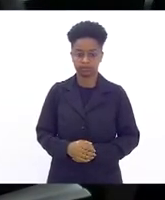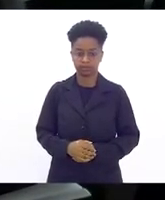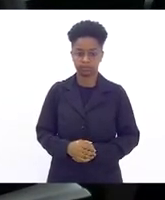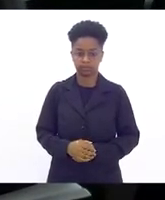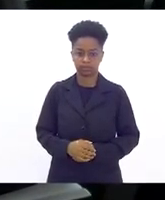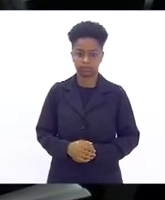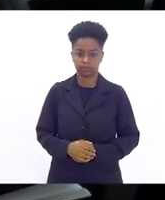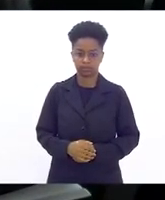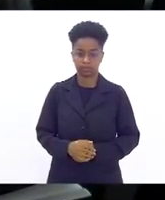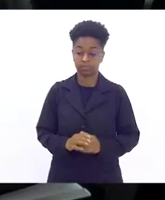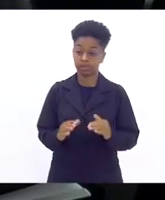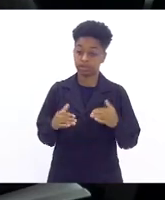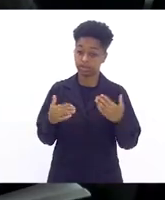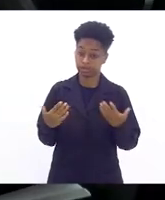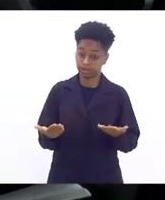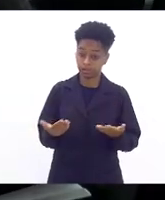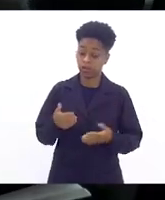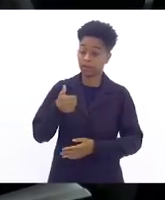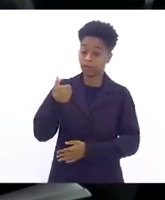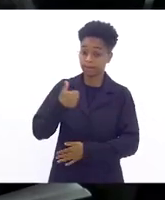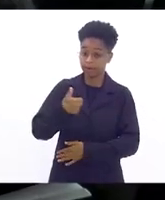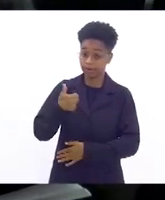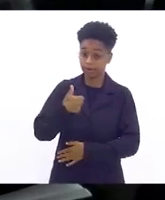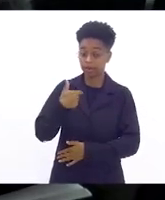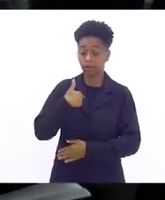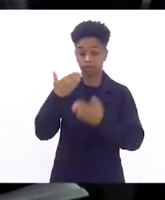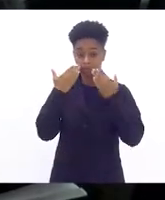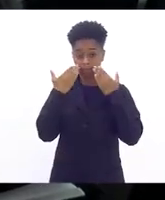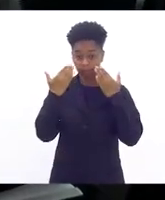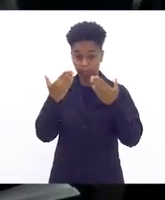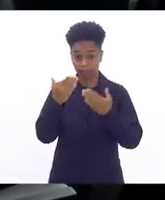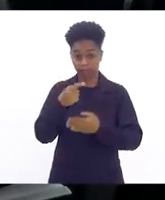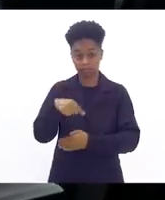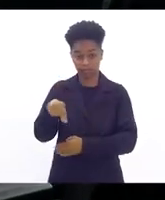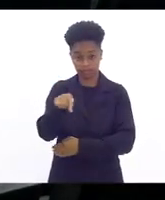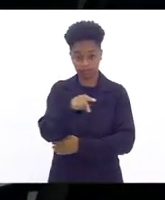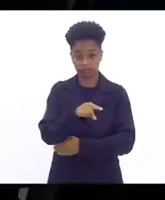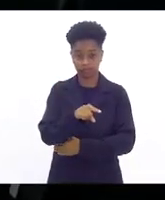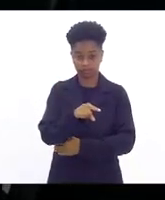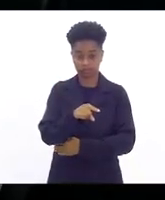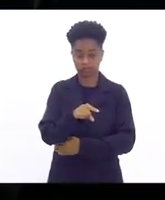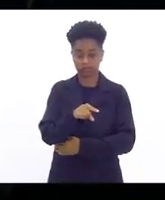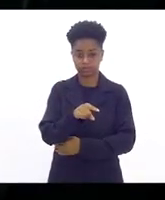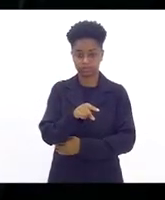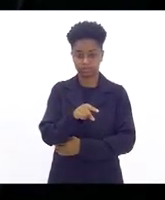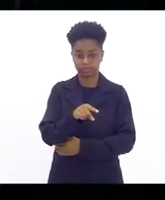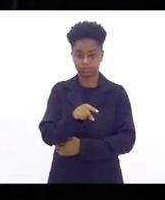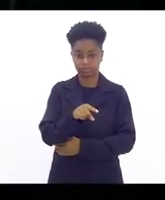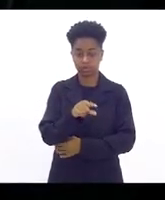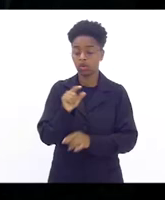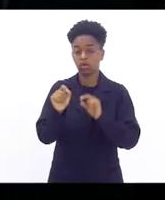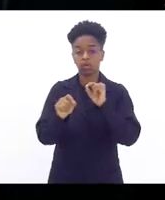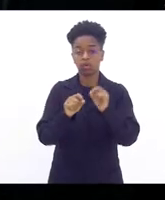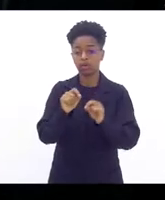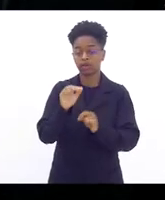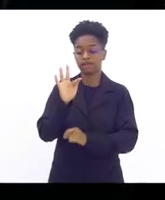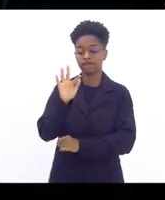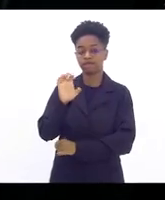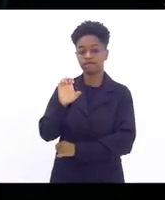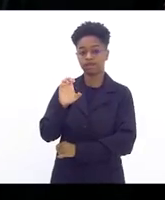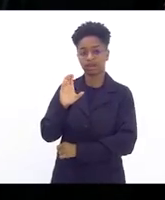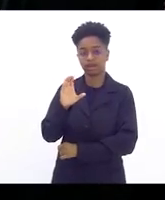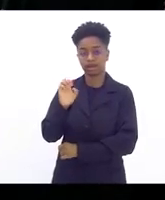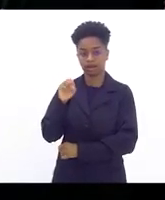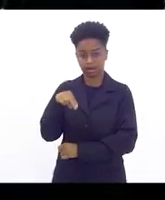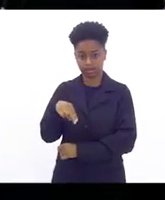Então primeiramente eu gostaria de apresentar para você para os senhores O que é o fecan o